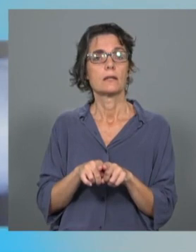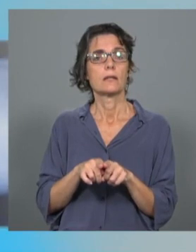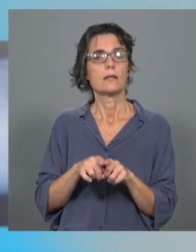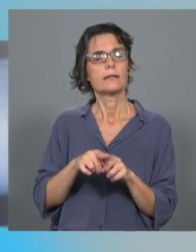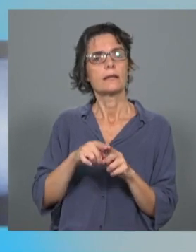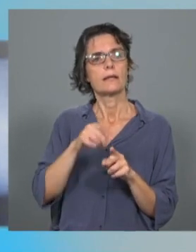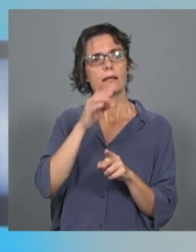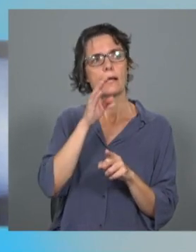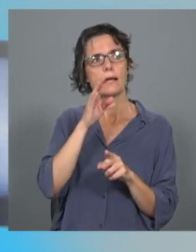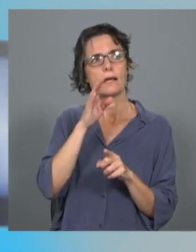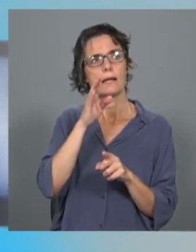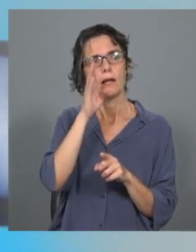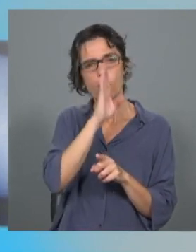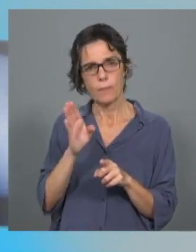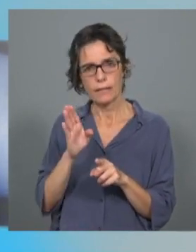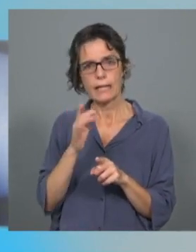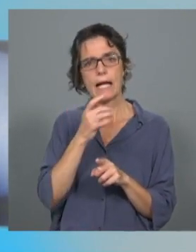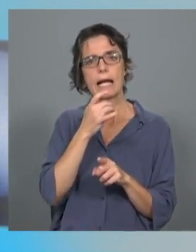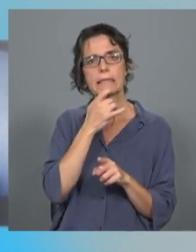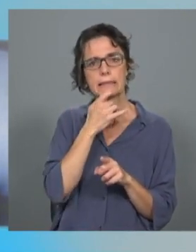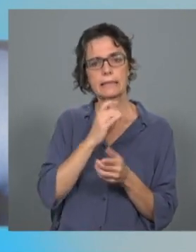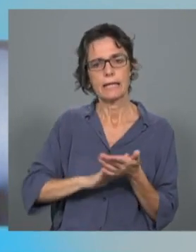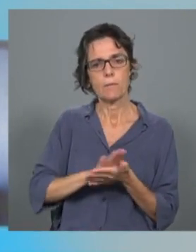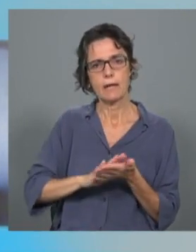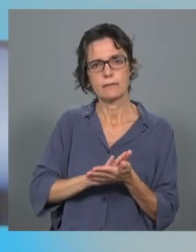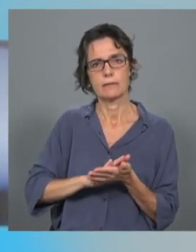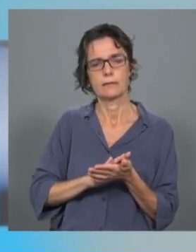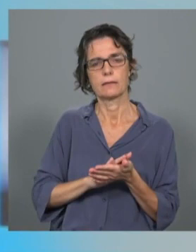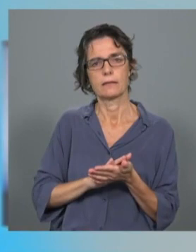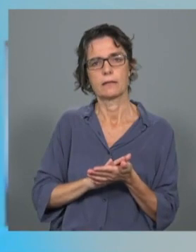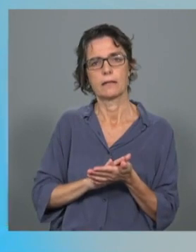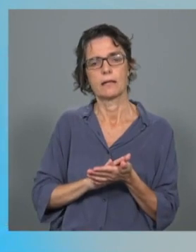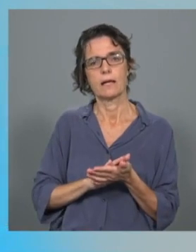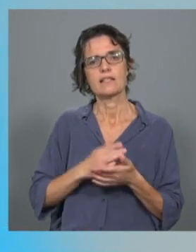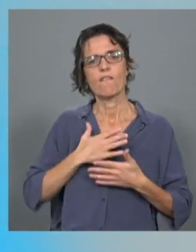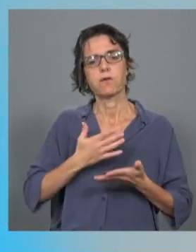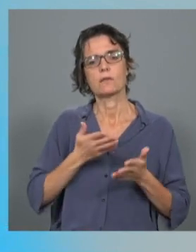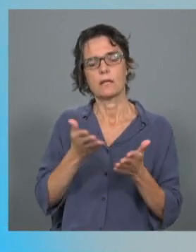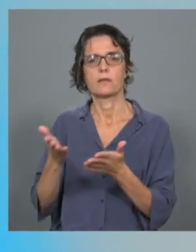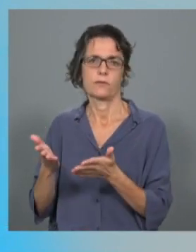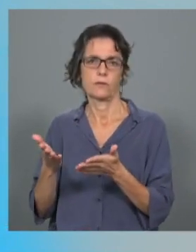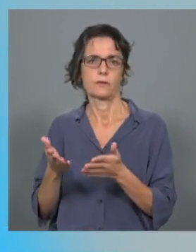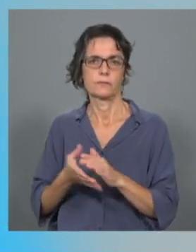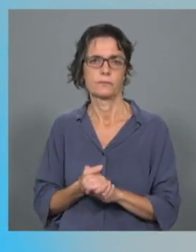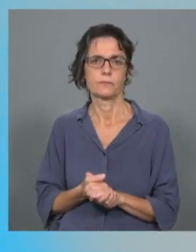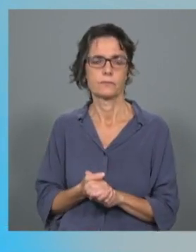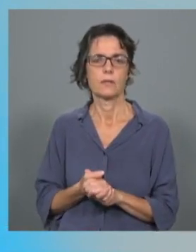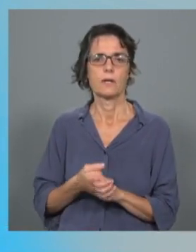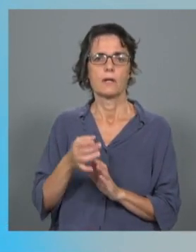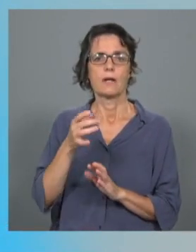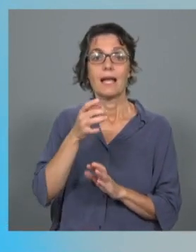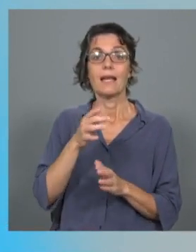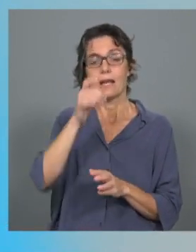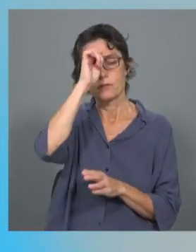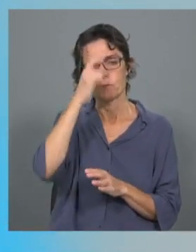Por isso é que este último capítulo da Fratelli Tutti só é possível estar aqui neste documento porque houve já um processo. Claro que já a começar mesmo